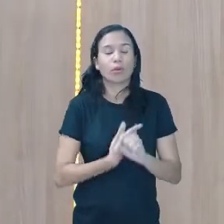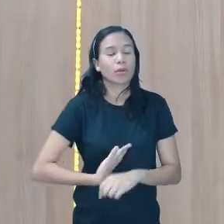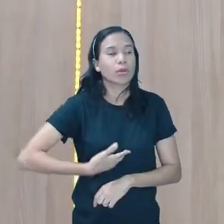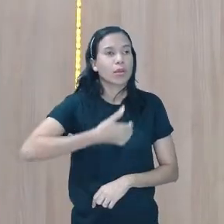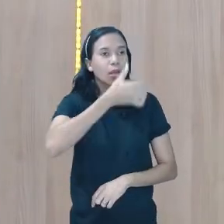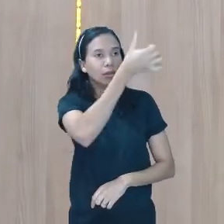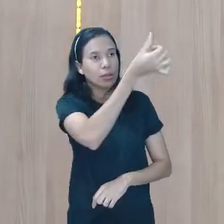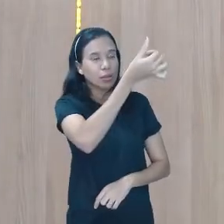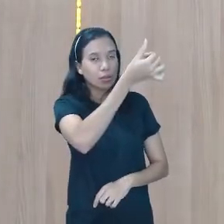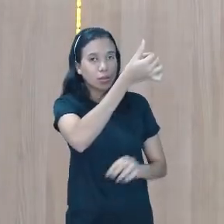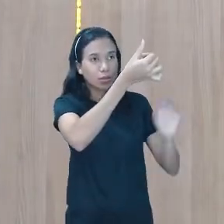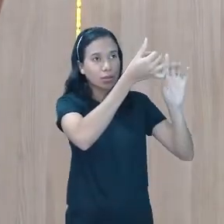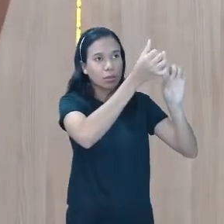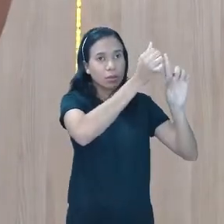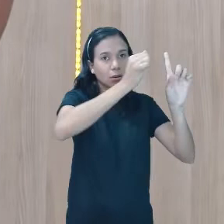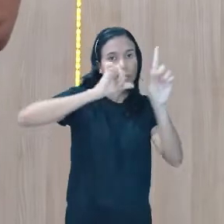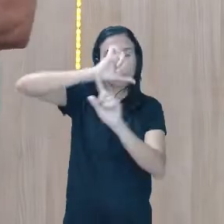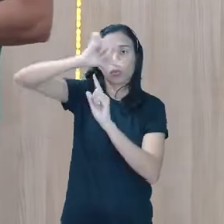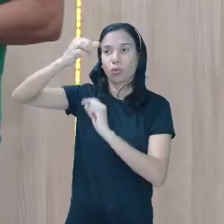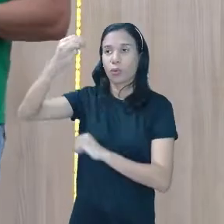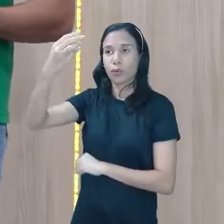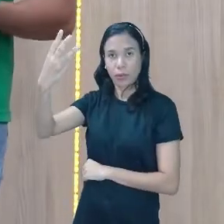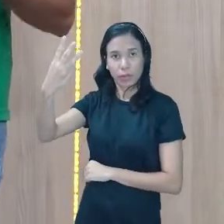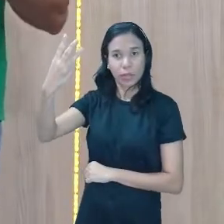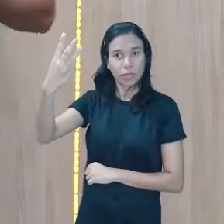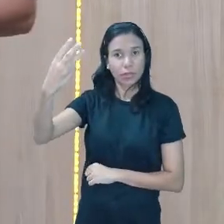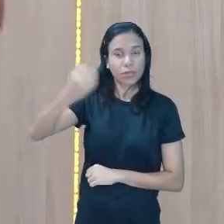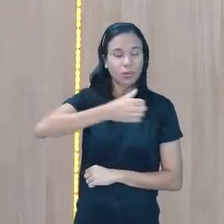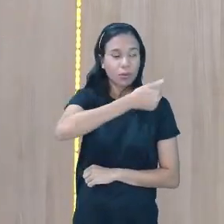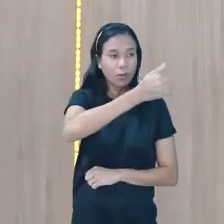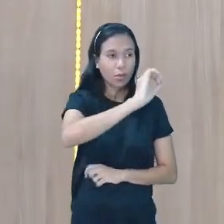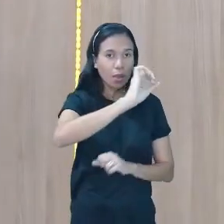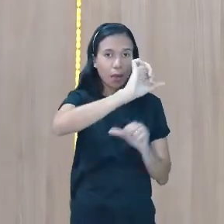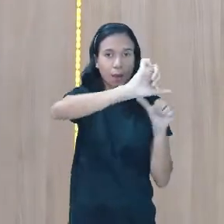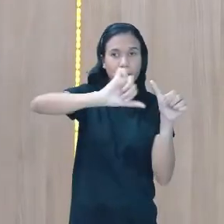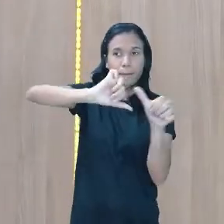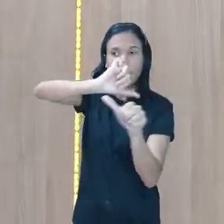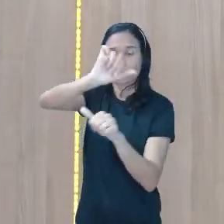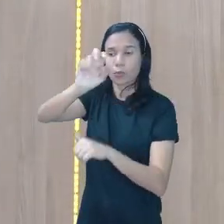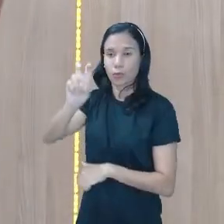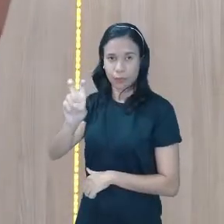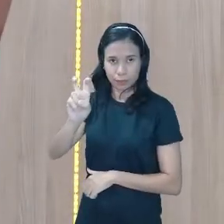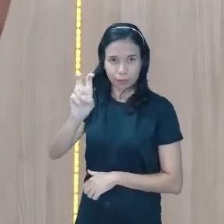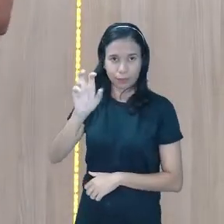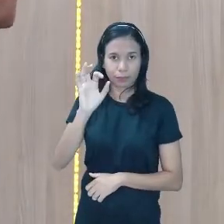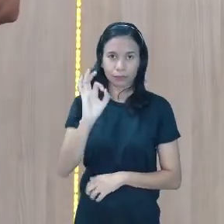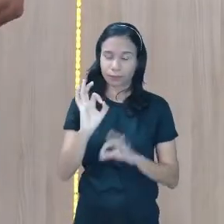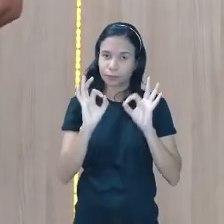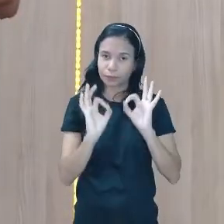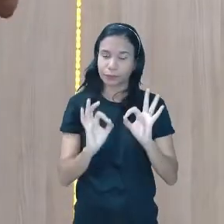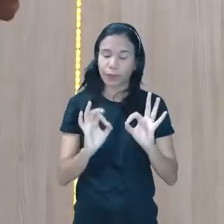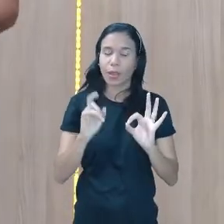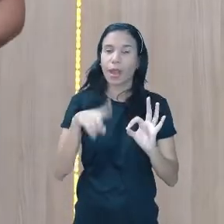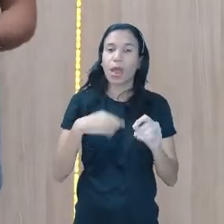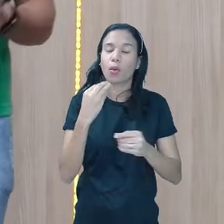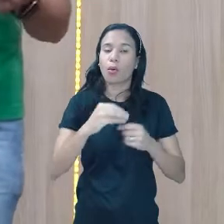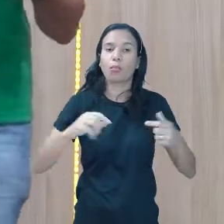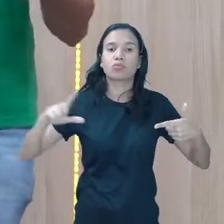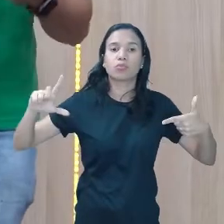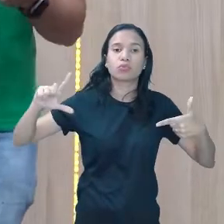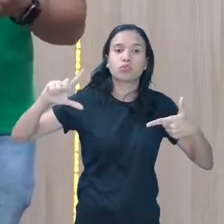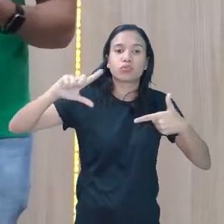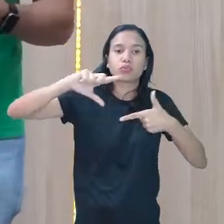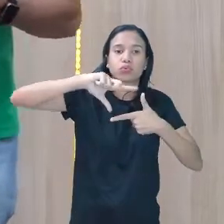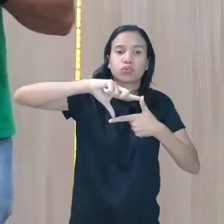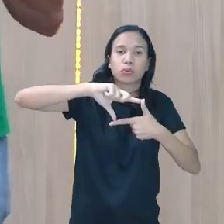esse 6 para 3, eu também diminuí esse 10 aqui para o 5. Eu diminuí